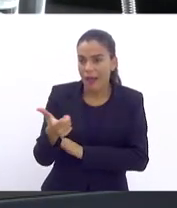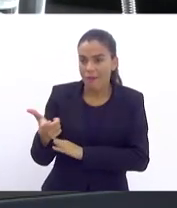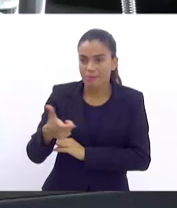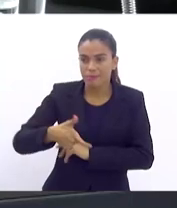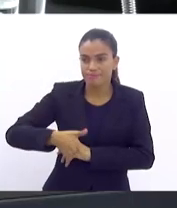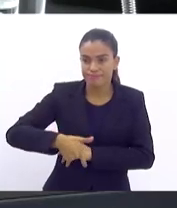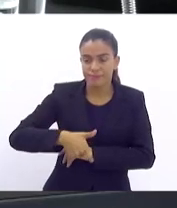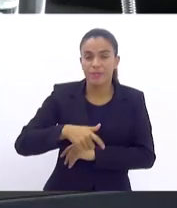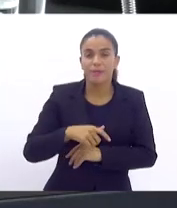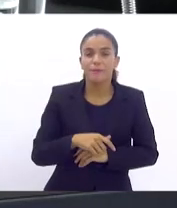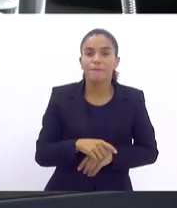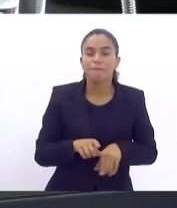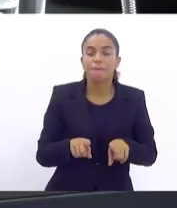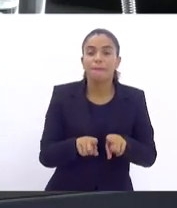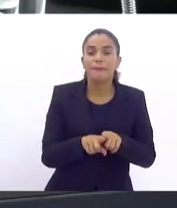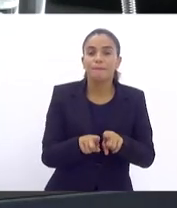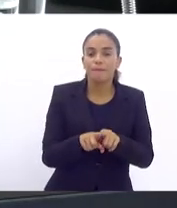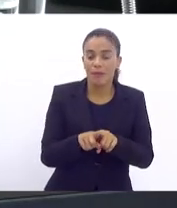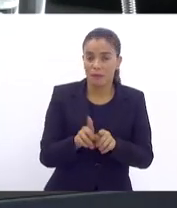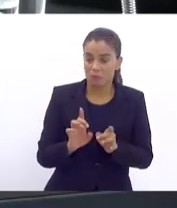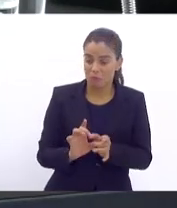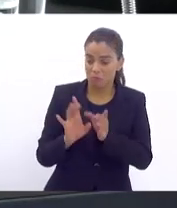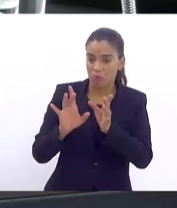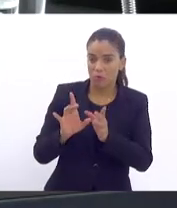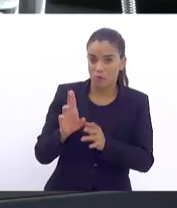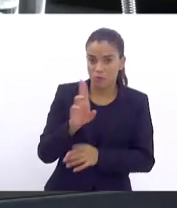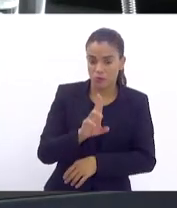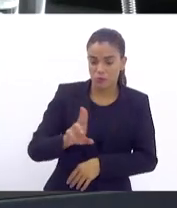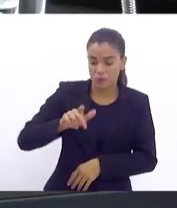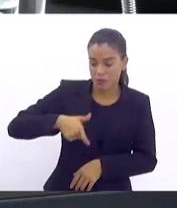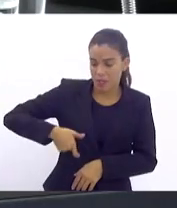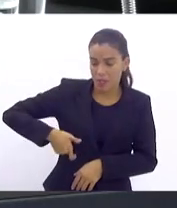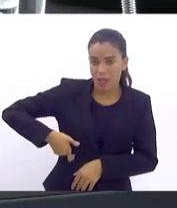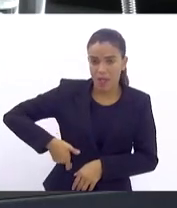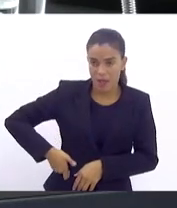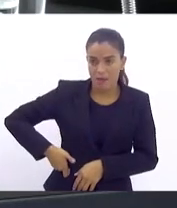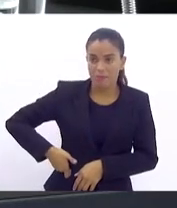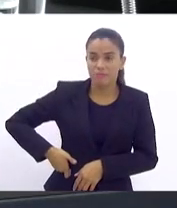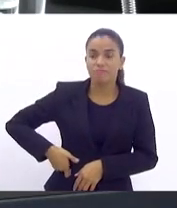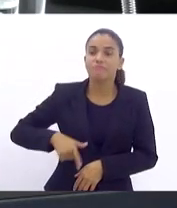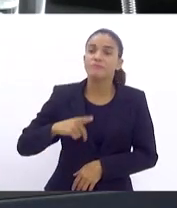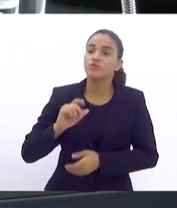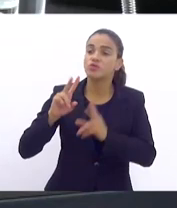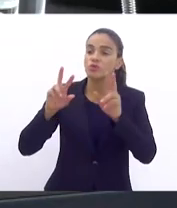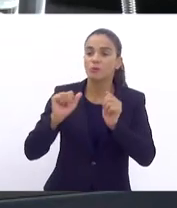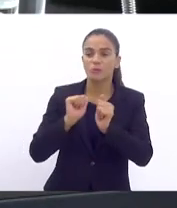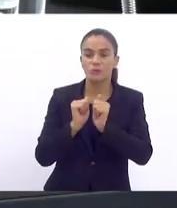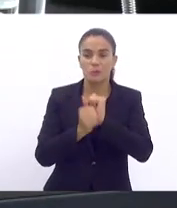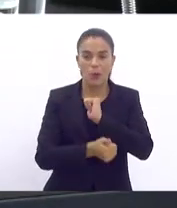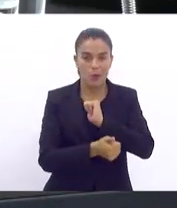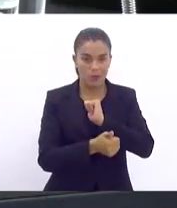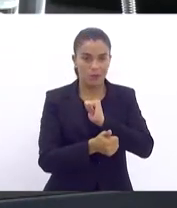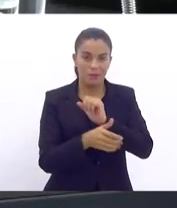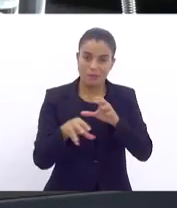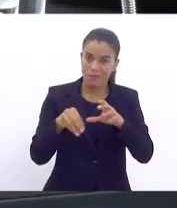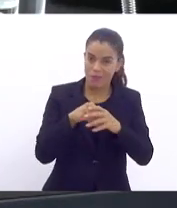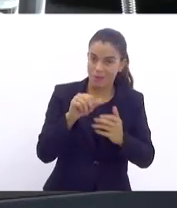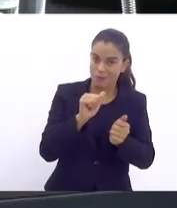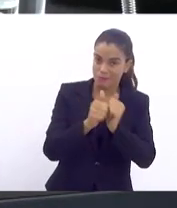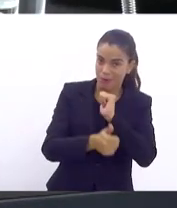autoriza o porte de armas no caso de Desportos e no